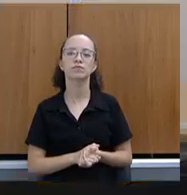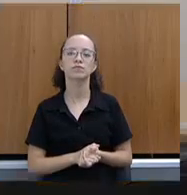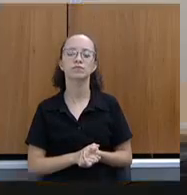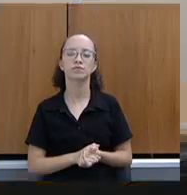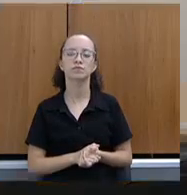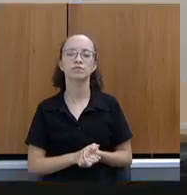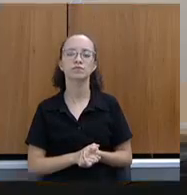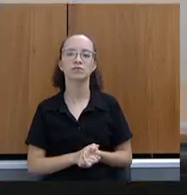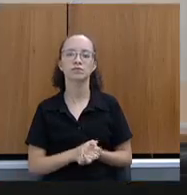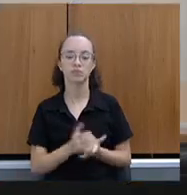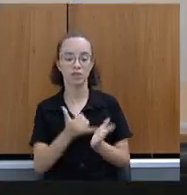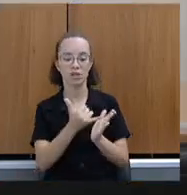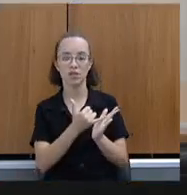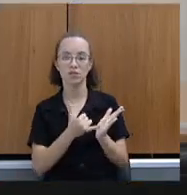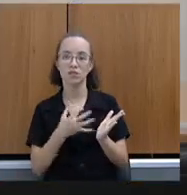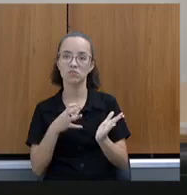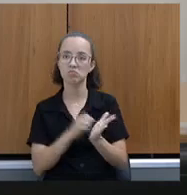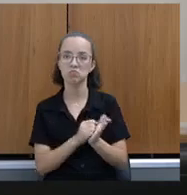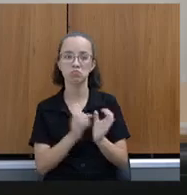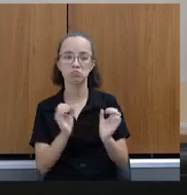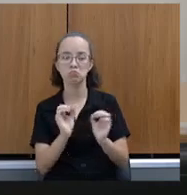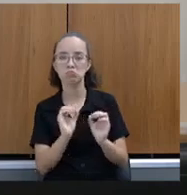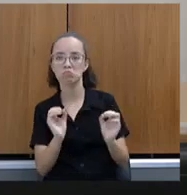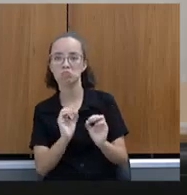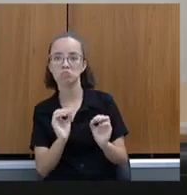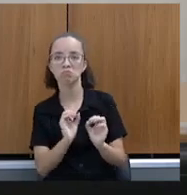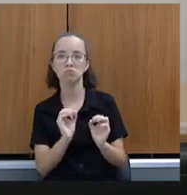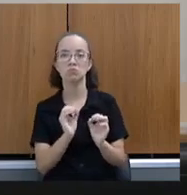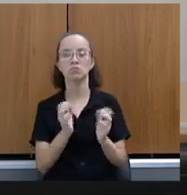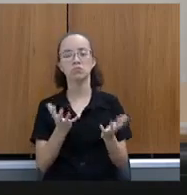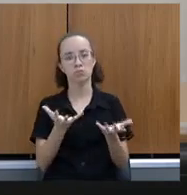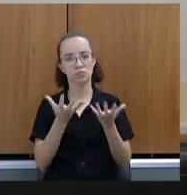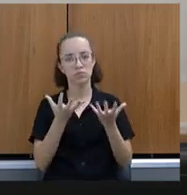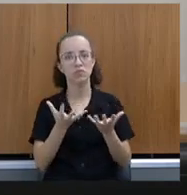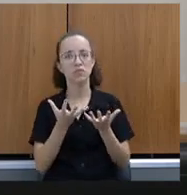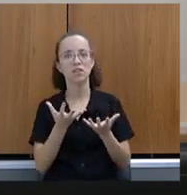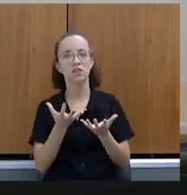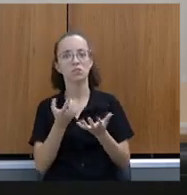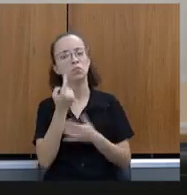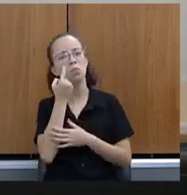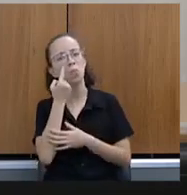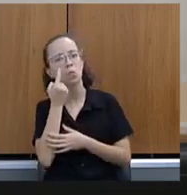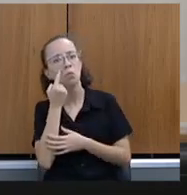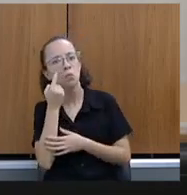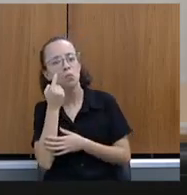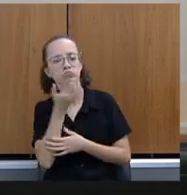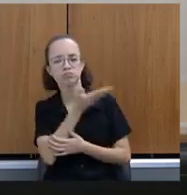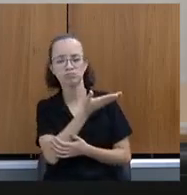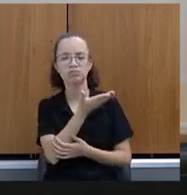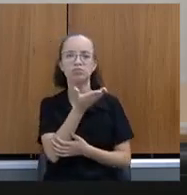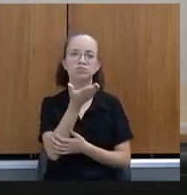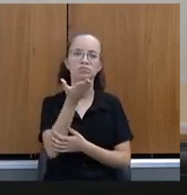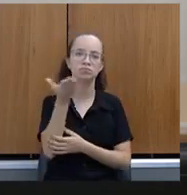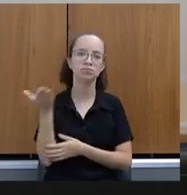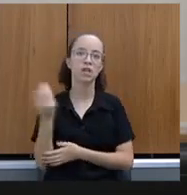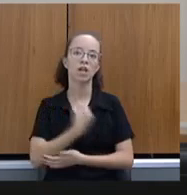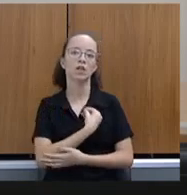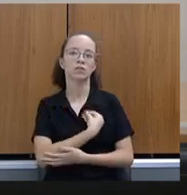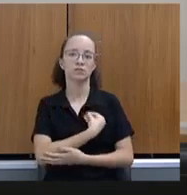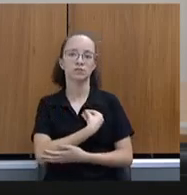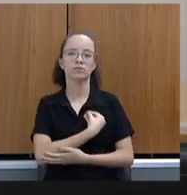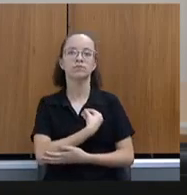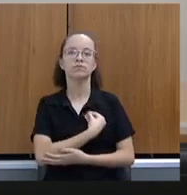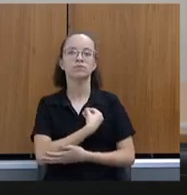nenhuma inscrição de outros parlamentares gostaria de consultar os parlamentares que estão participando